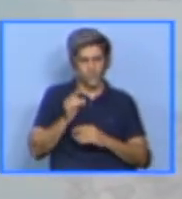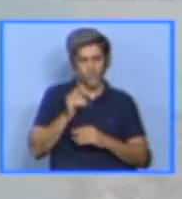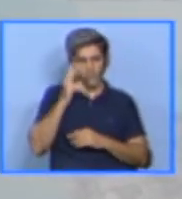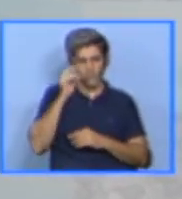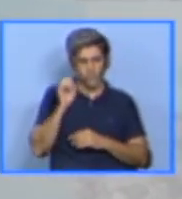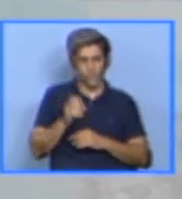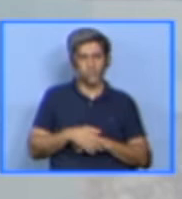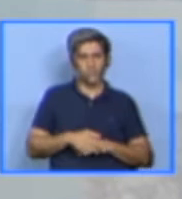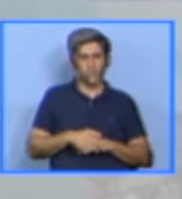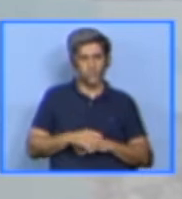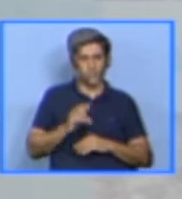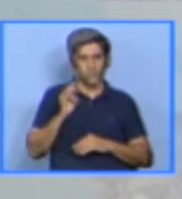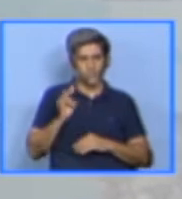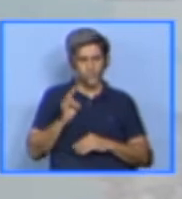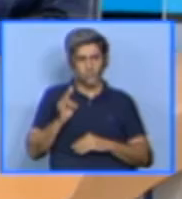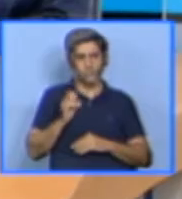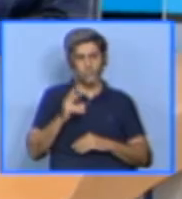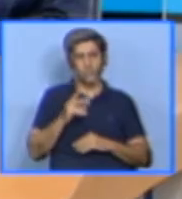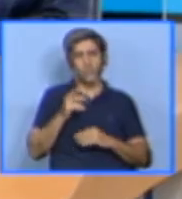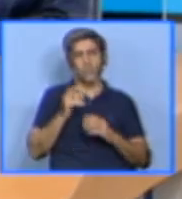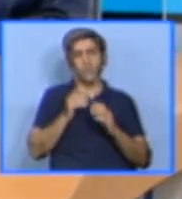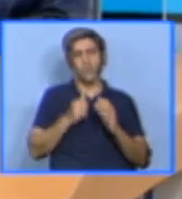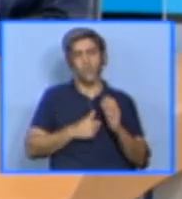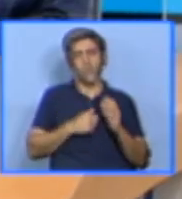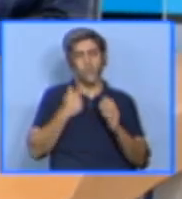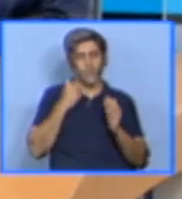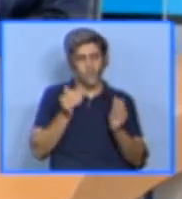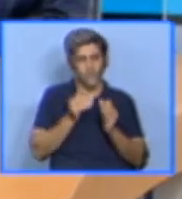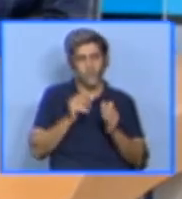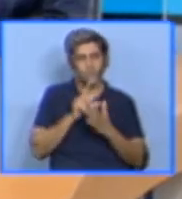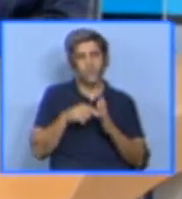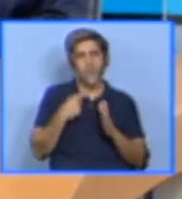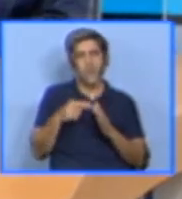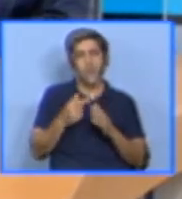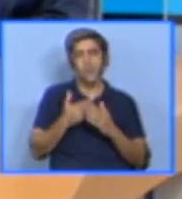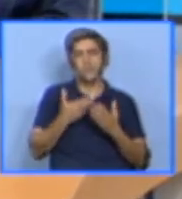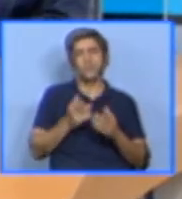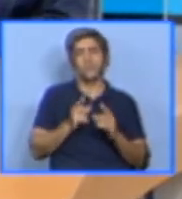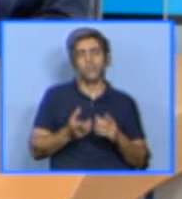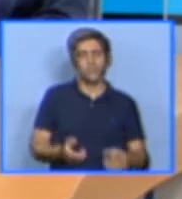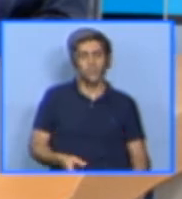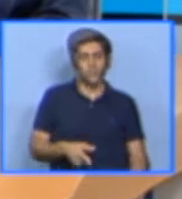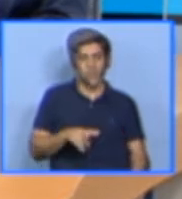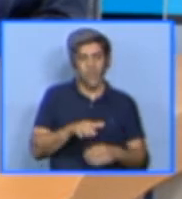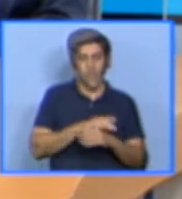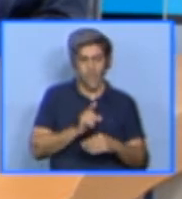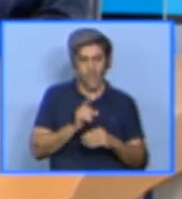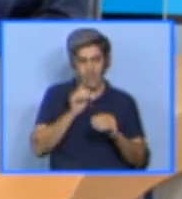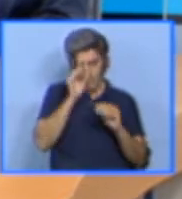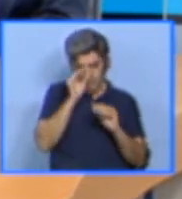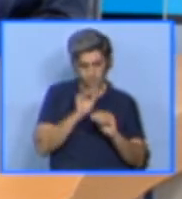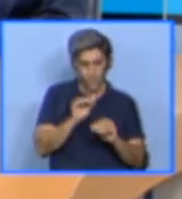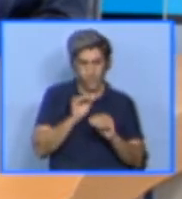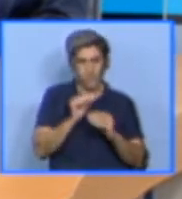relação aos católicos, minoria, que projetos existem da ajuda à Igreja que sofre? É também dentro desta área da formação e